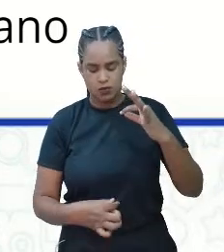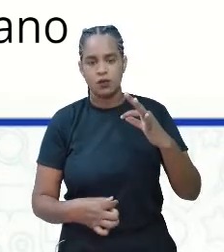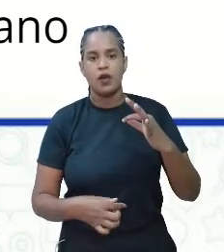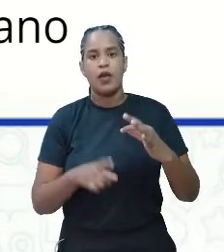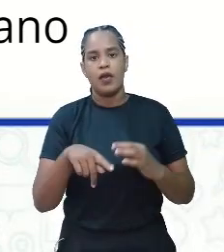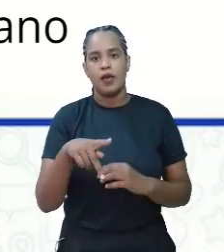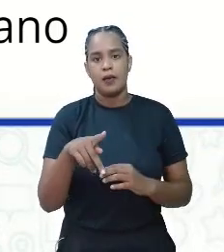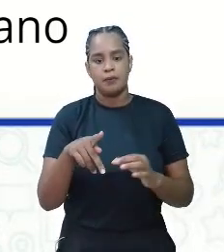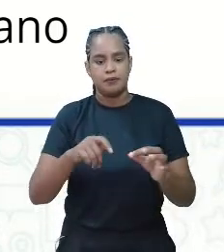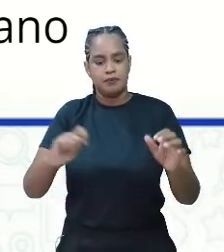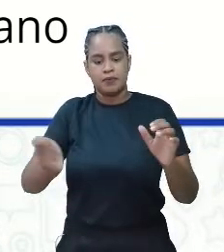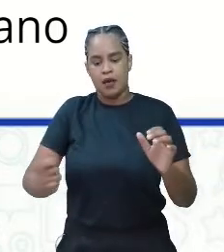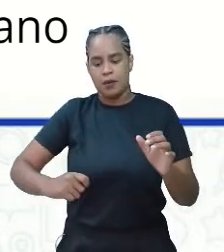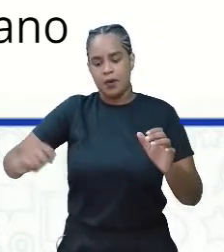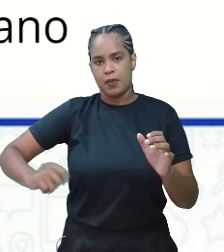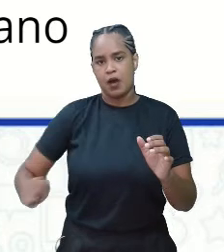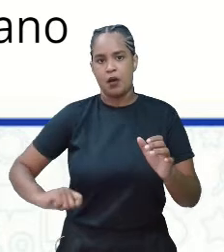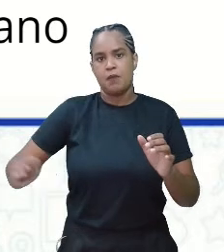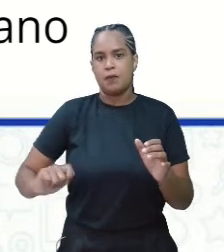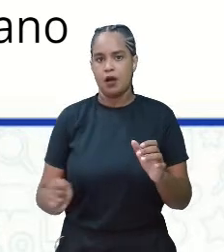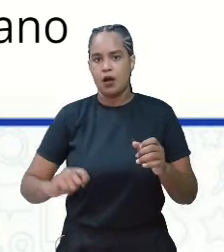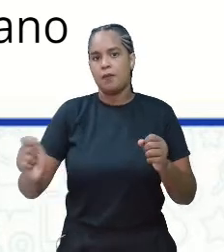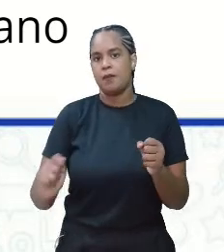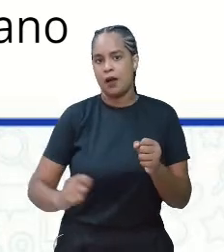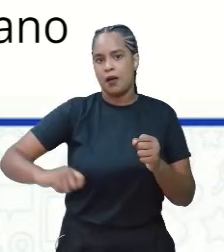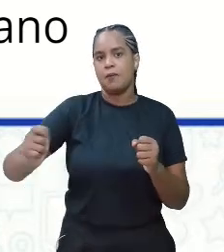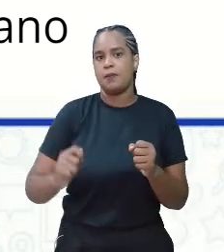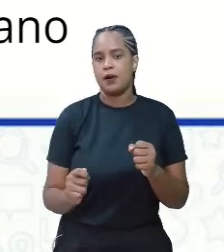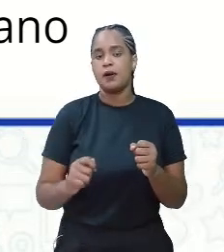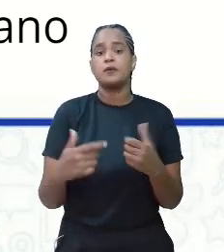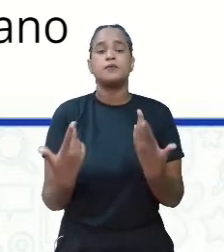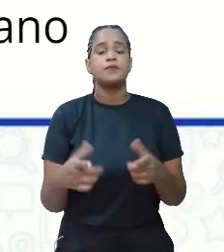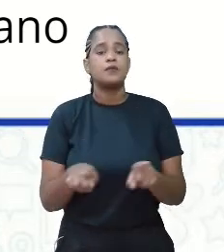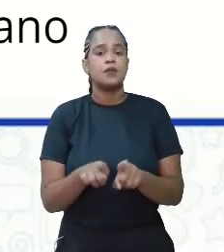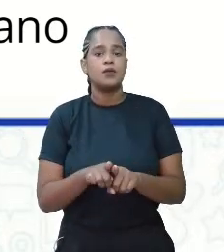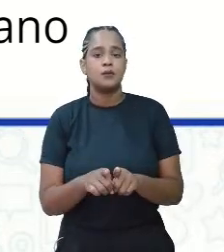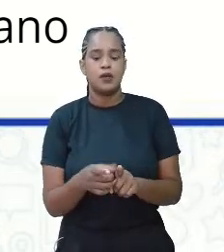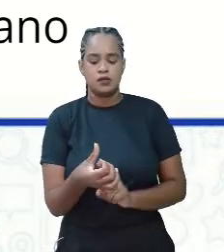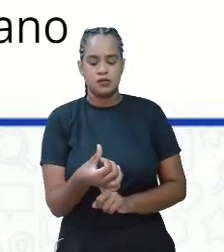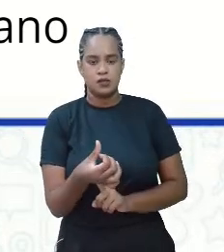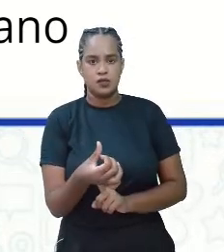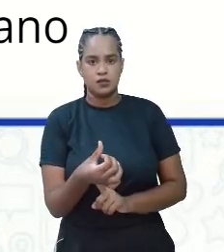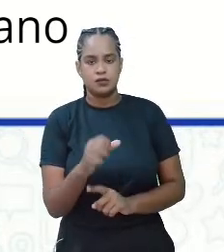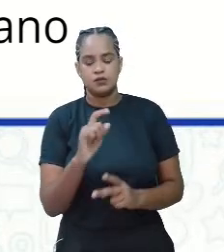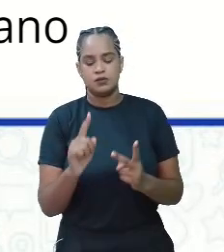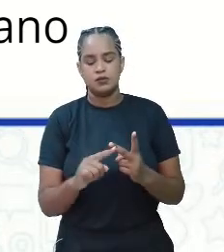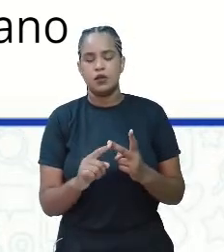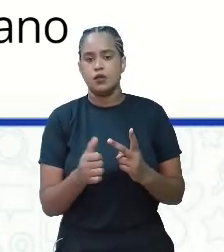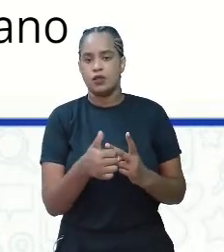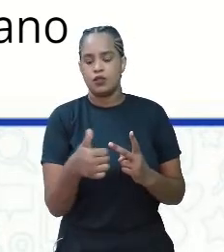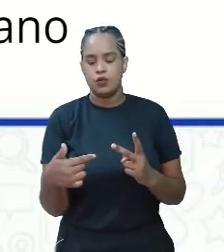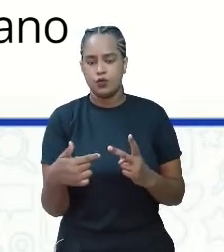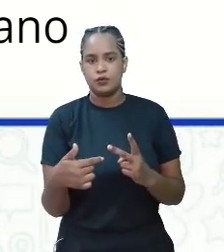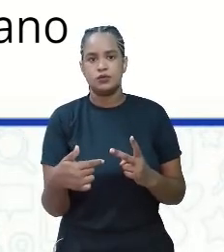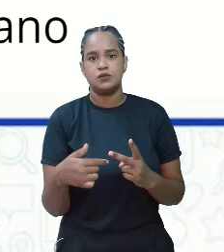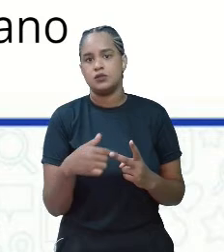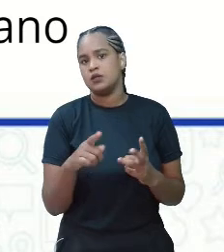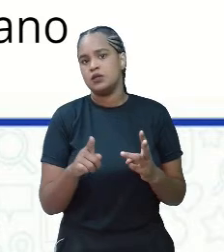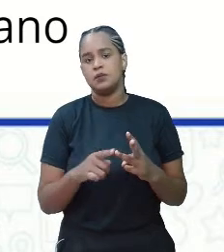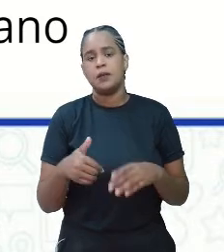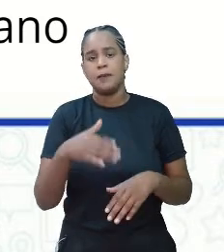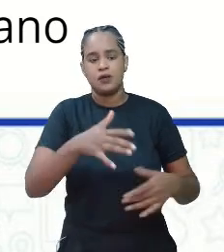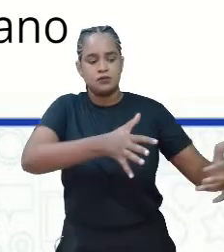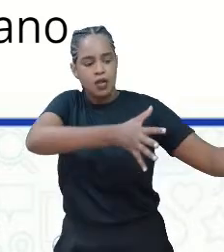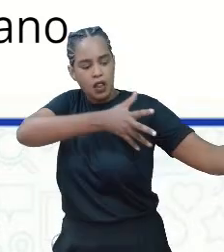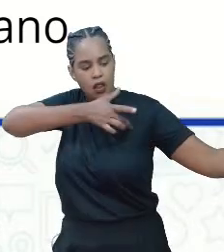4 cordas, instrumentos com 6 cordas, instrumentos com 12 cordas e até com muito mais, como é o caso da harpa, que